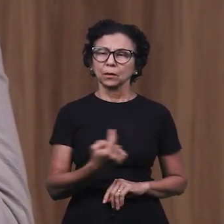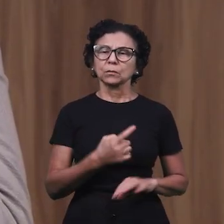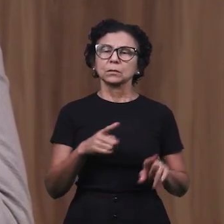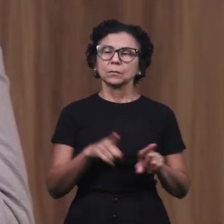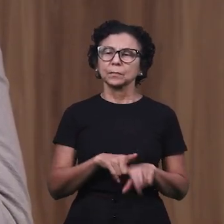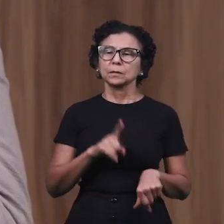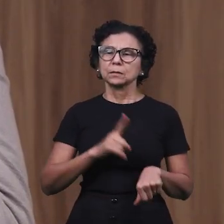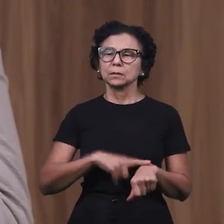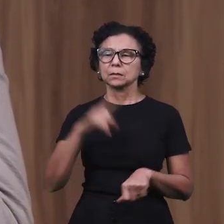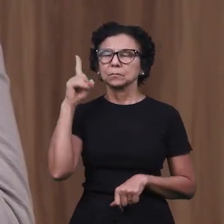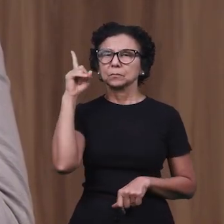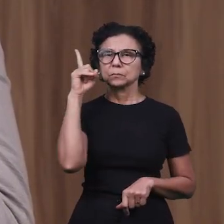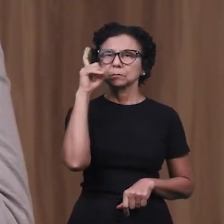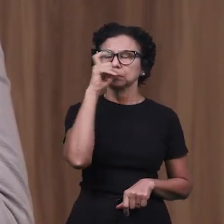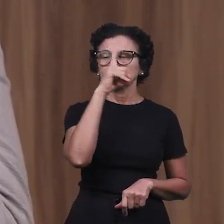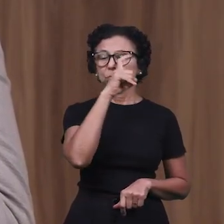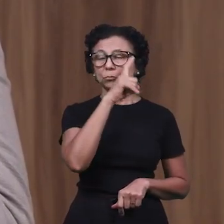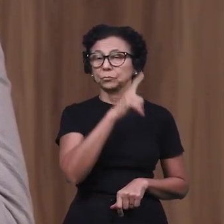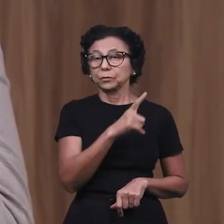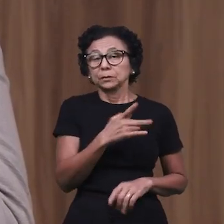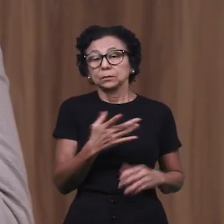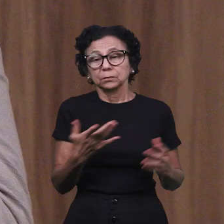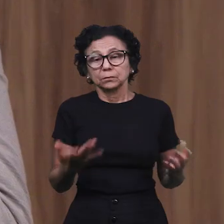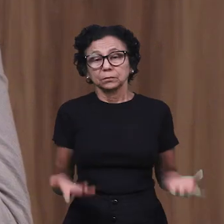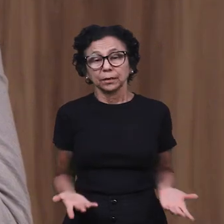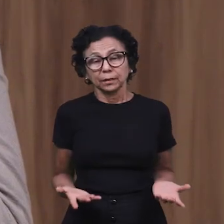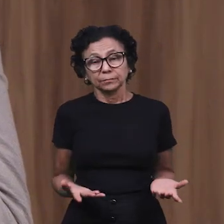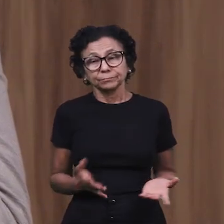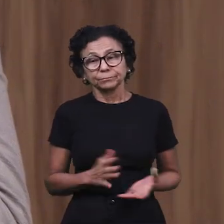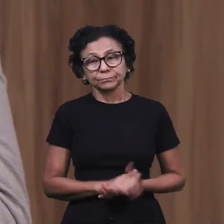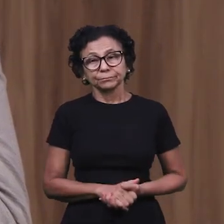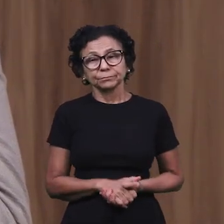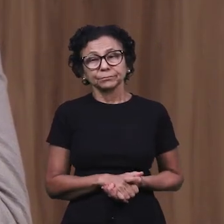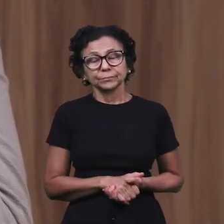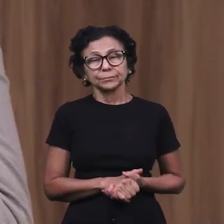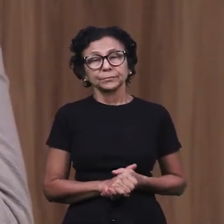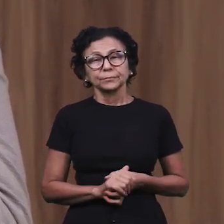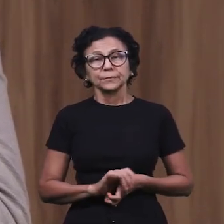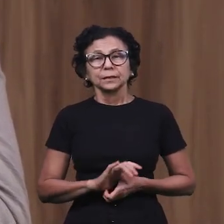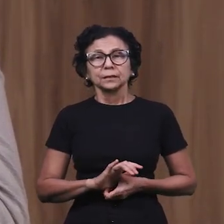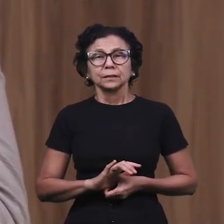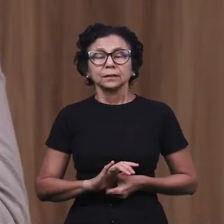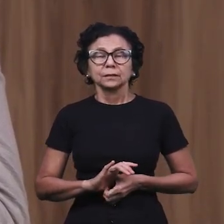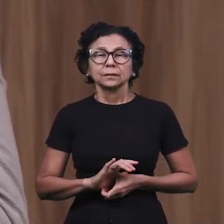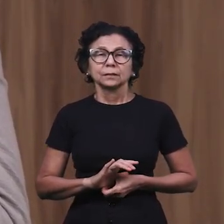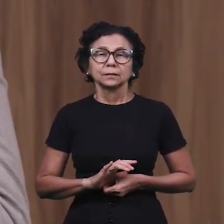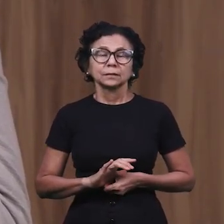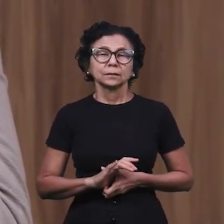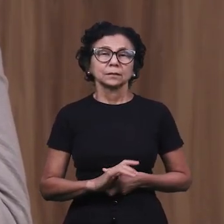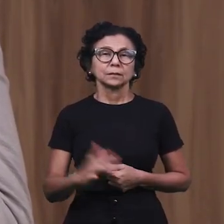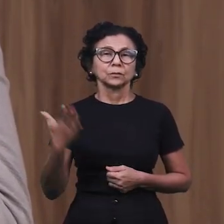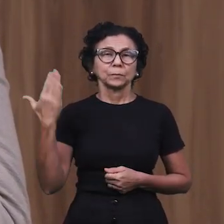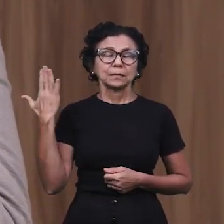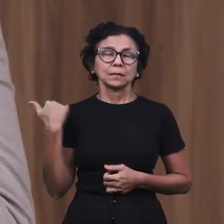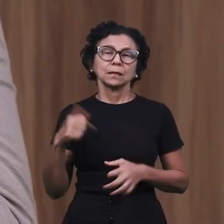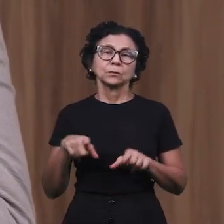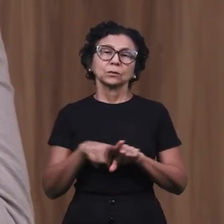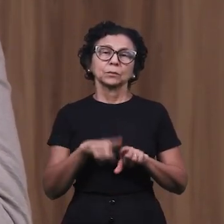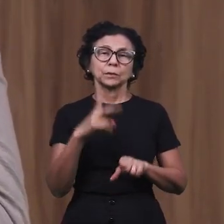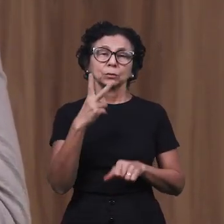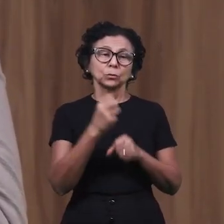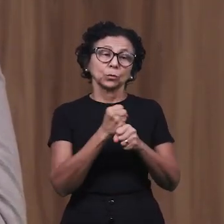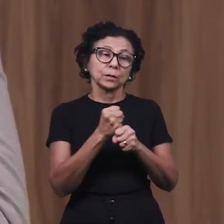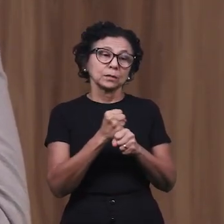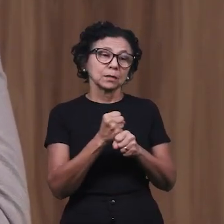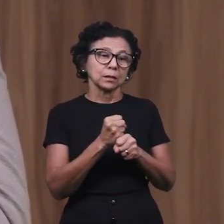a família a viver, como você bem colocou, eram só apenas 2 anos e a fome já tinha chegado em Canaã, para atrair o